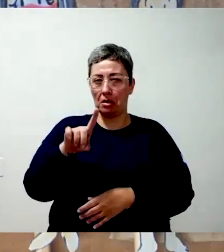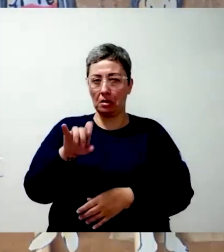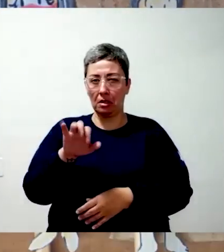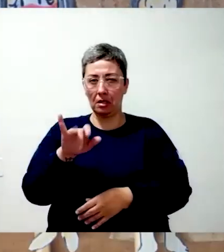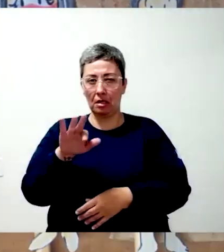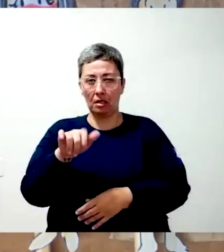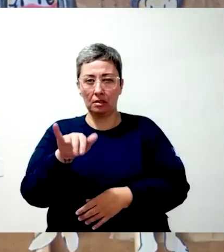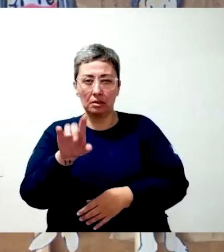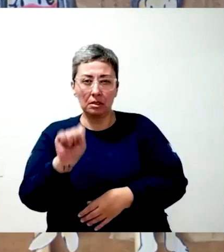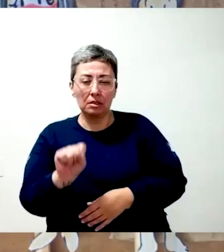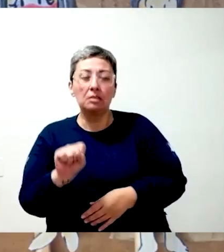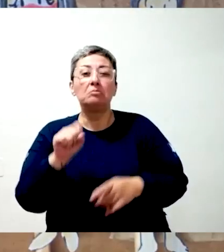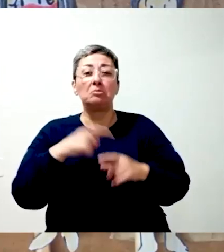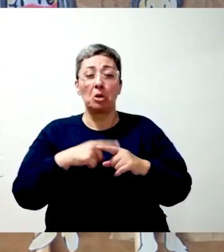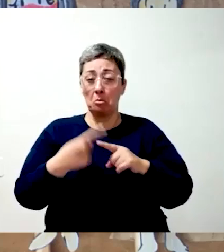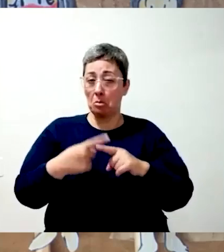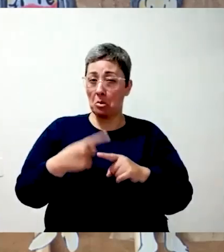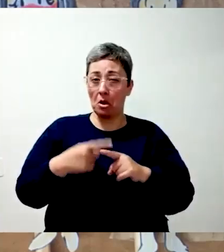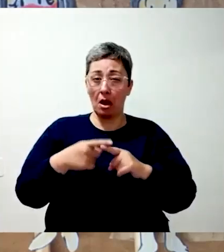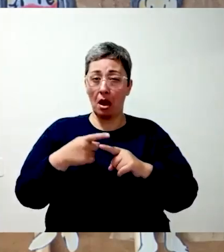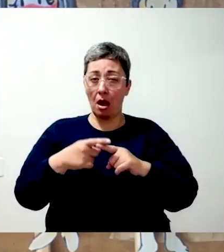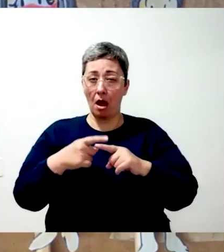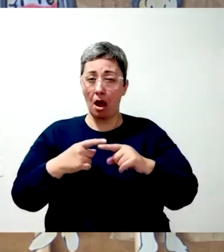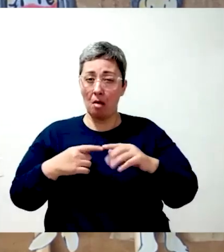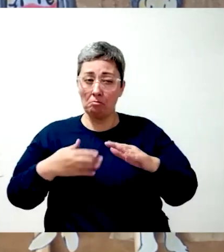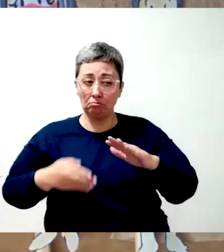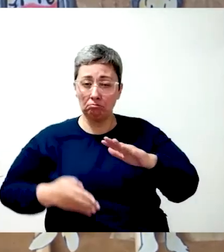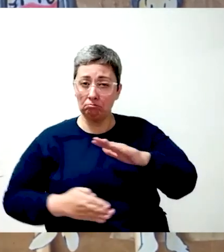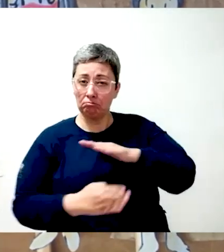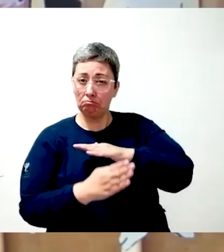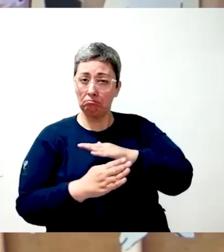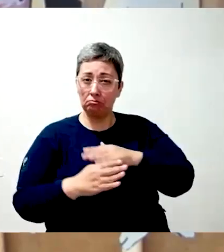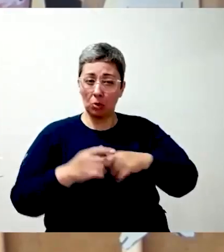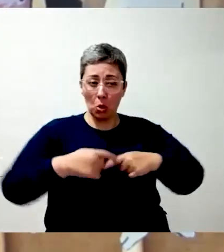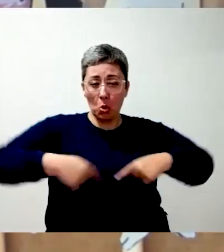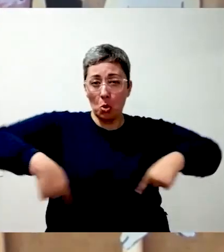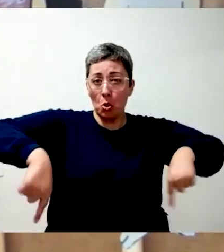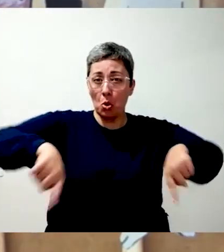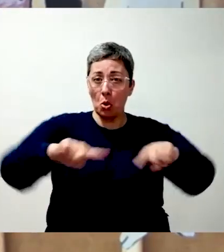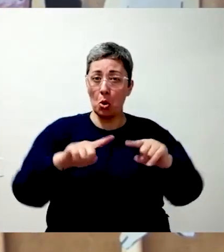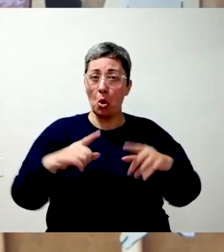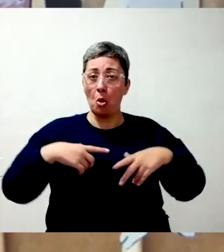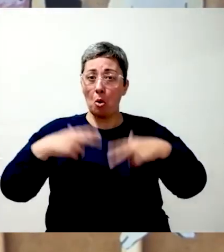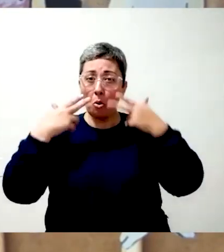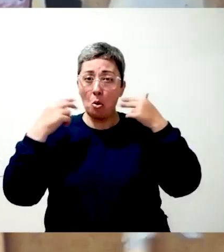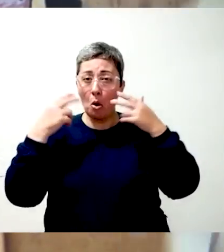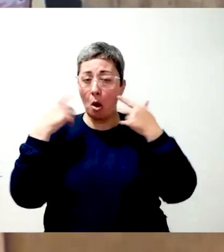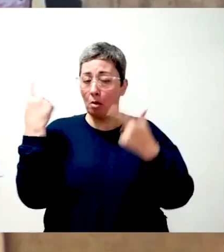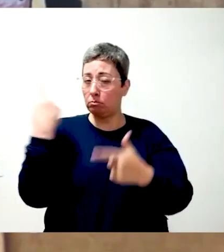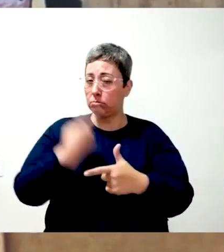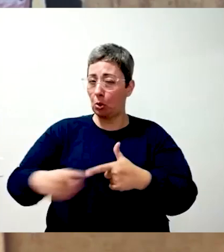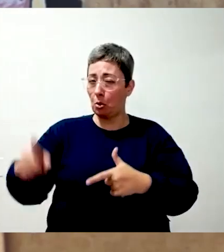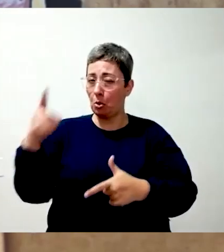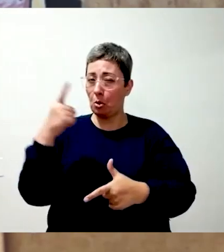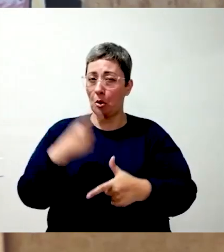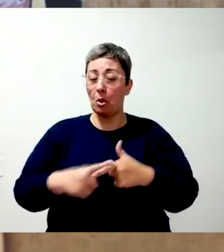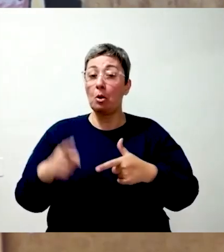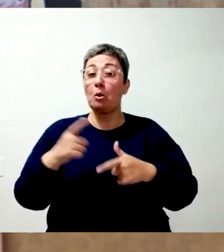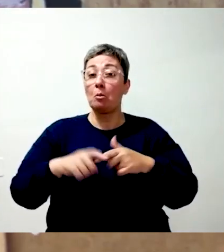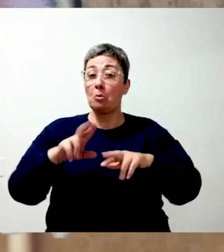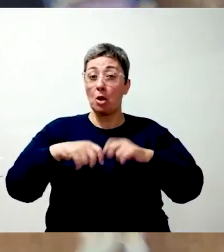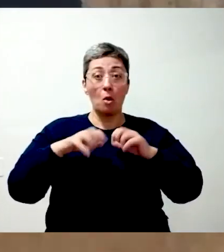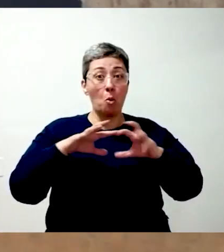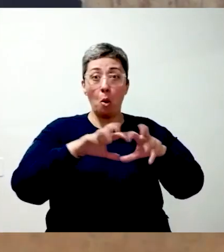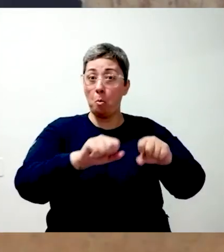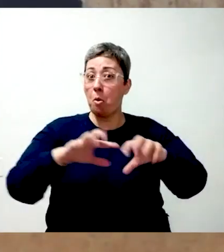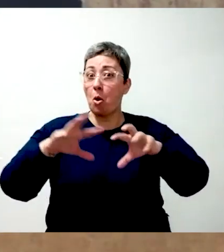bandeirantes. Afinal, a entrada deles na aldeia fizeram com que os índios tivessem muitos problemas, pois os bandeirantes tomaram